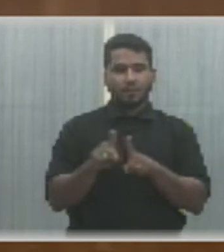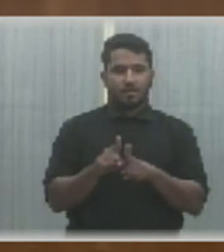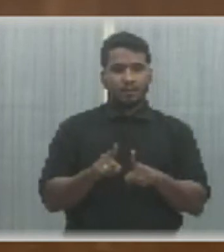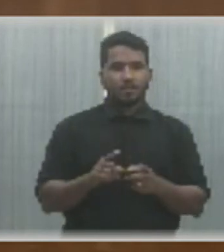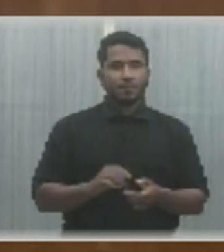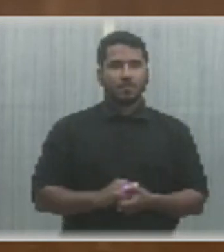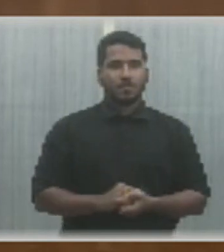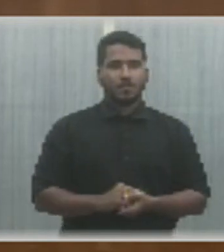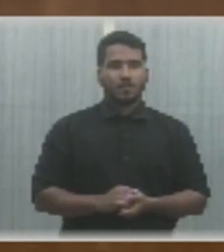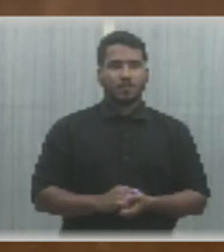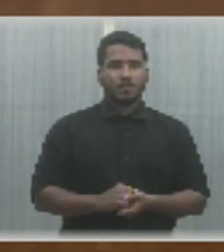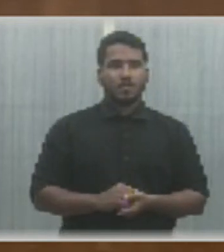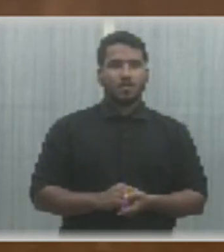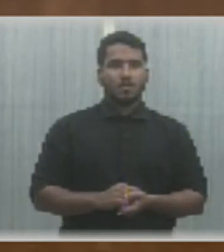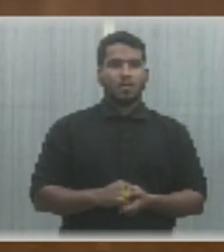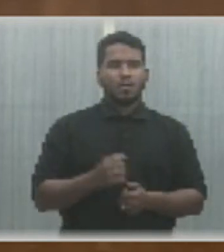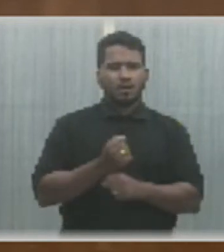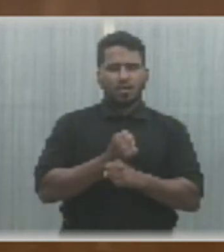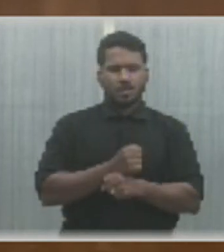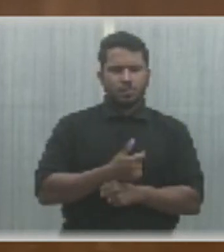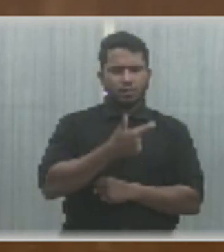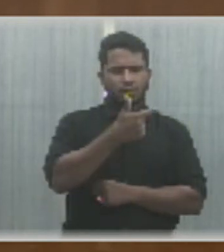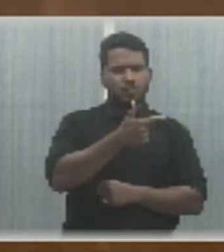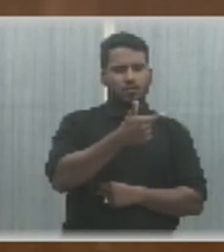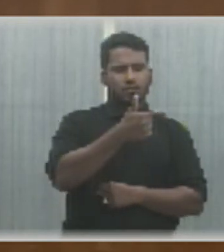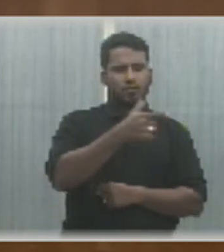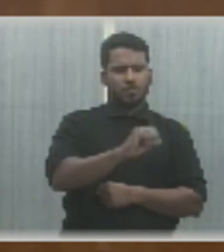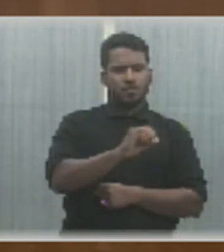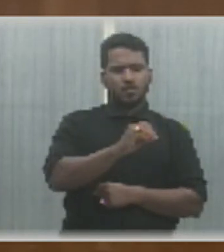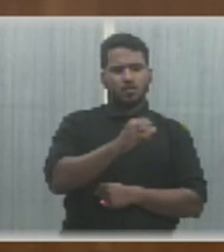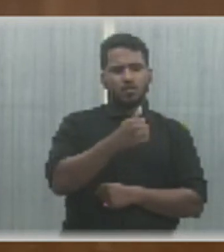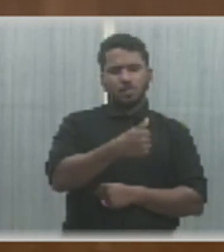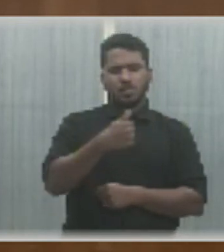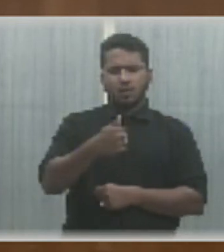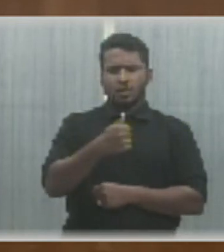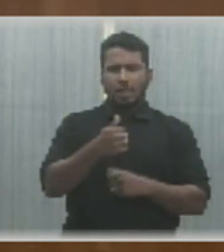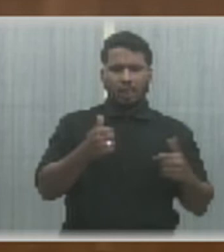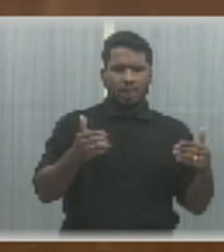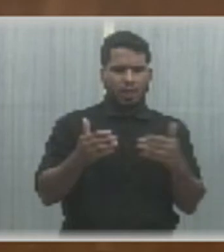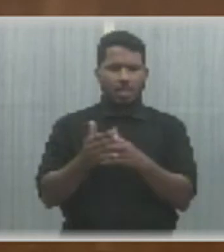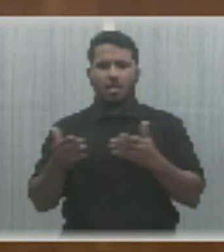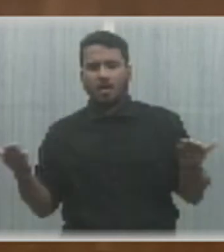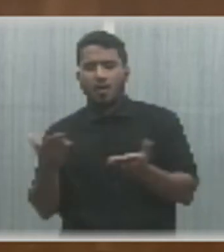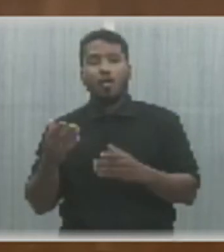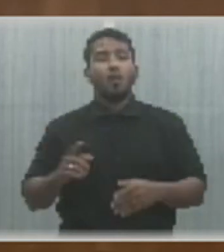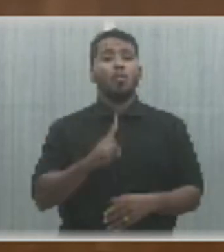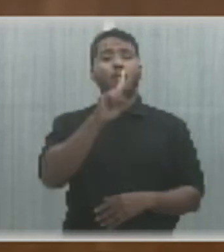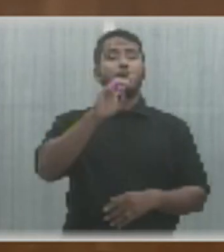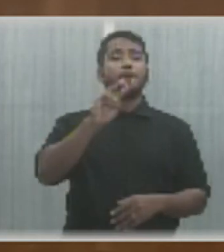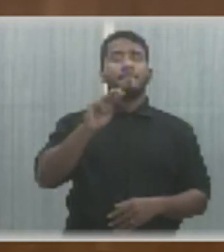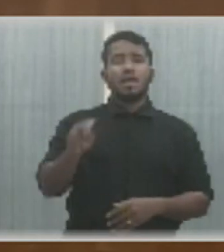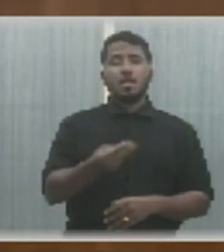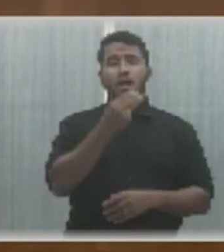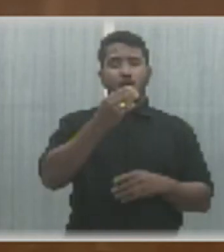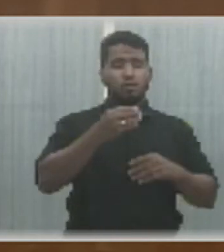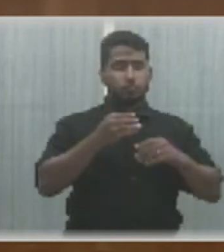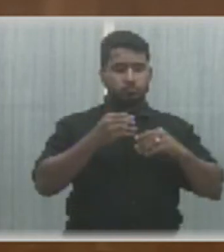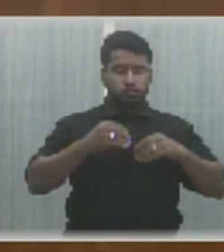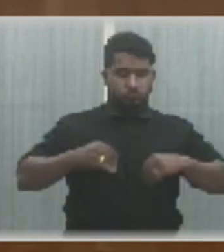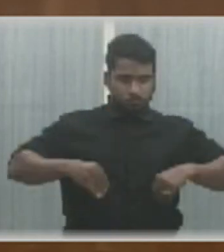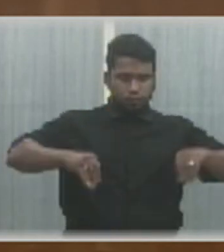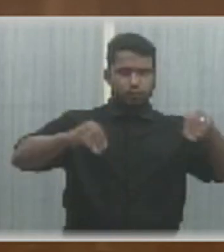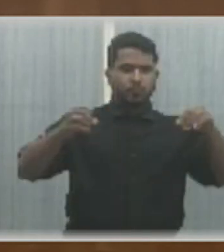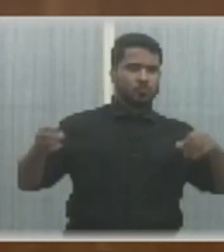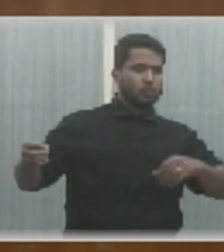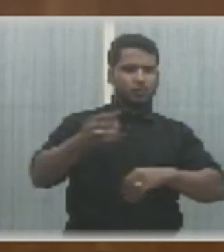incorporou, entre a partir de 2011 para cá, cerca de 1 milhão de hectares de novas